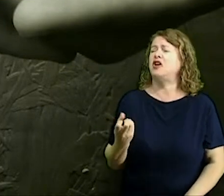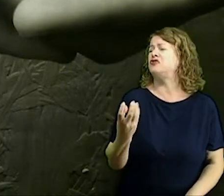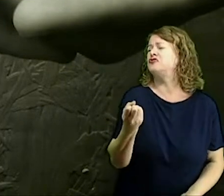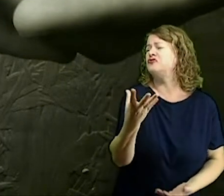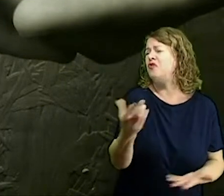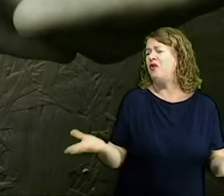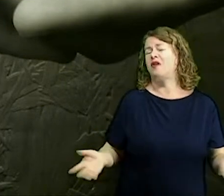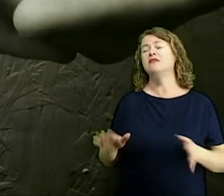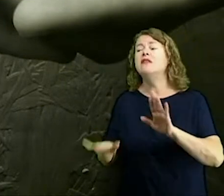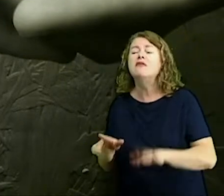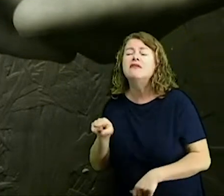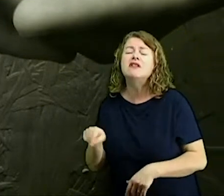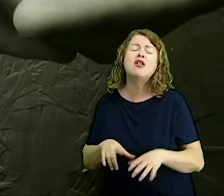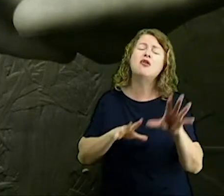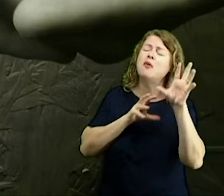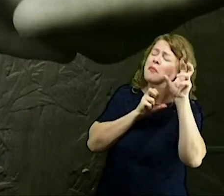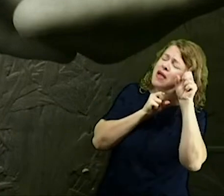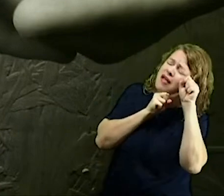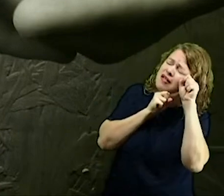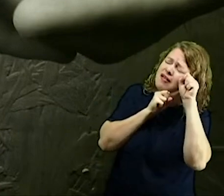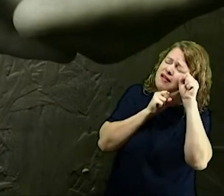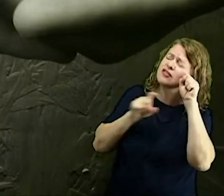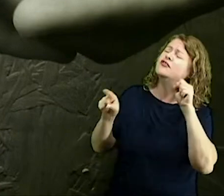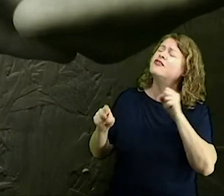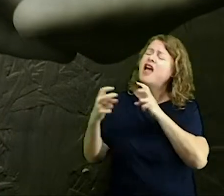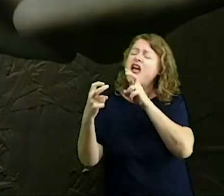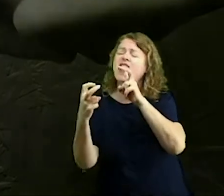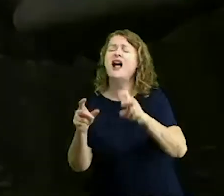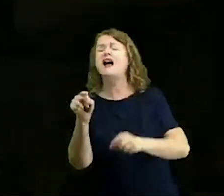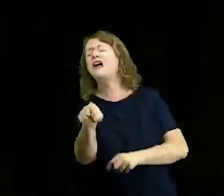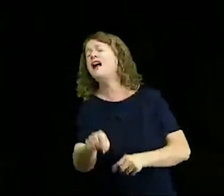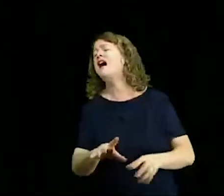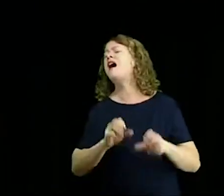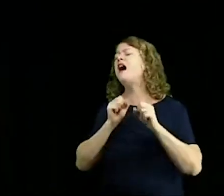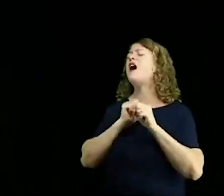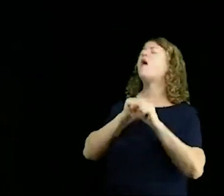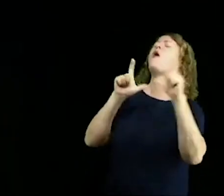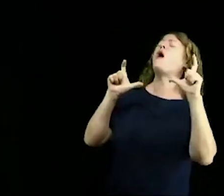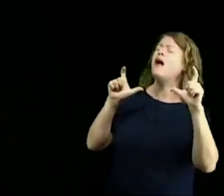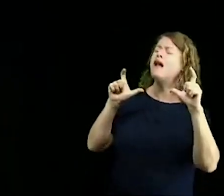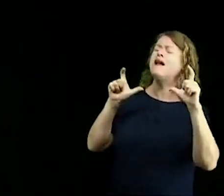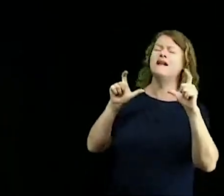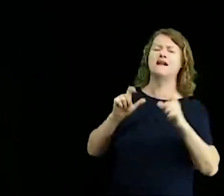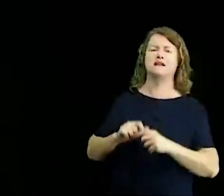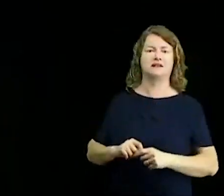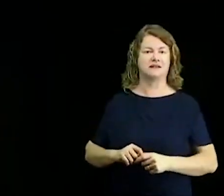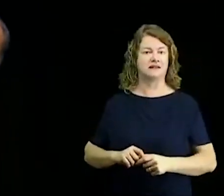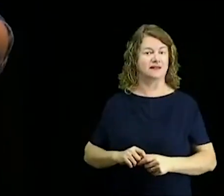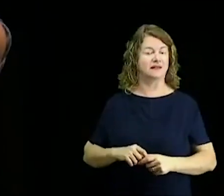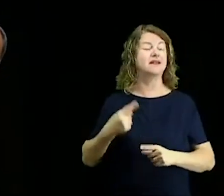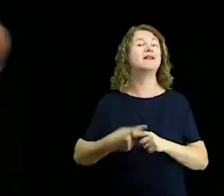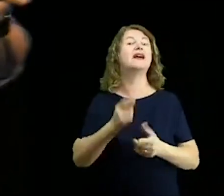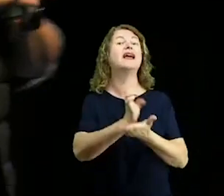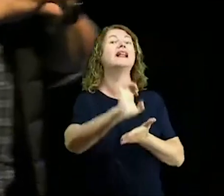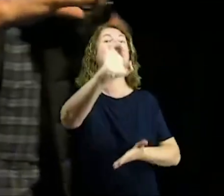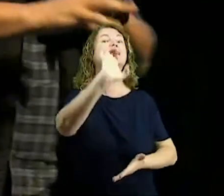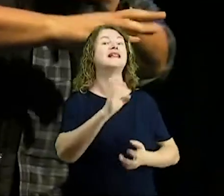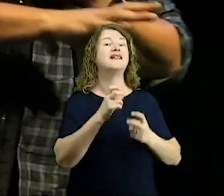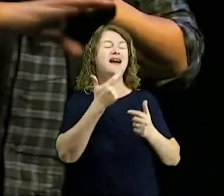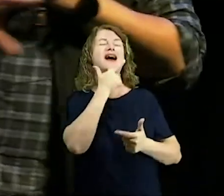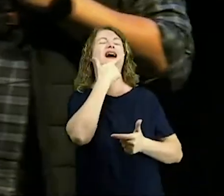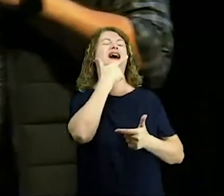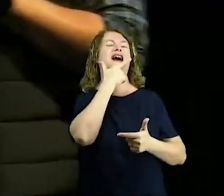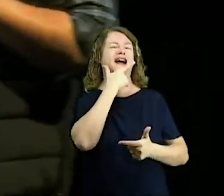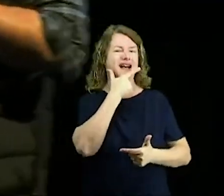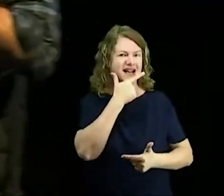esteja dormindo e despertará. Por que ele está zombando? Porque tem gente que acha que Deus não